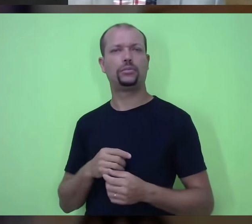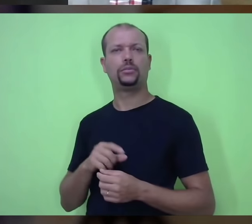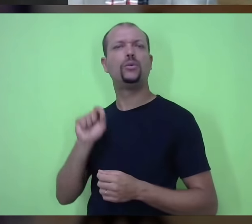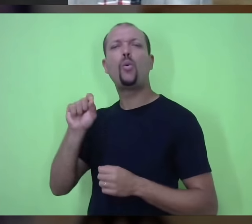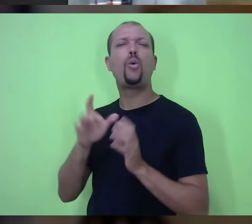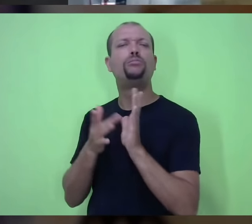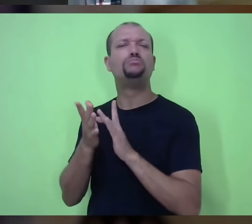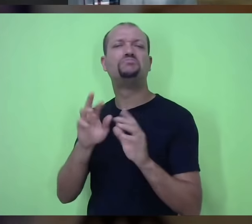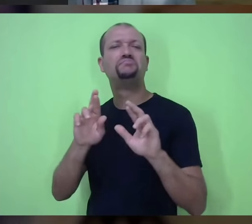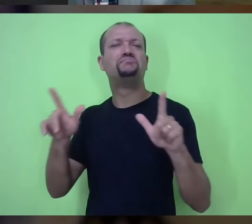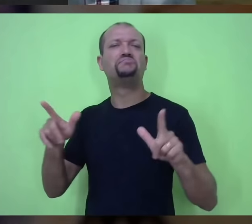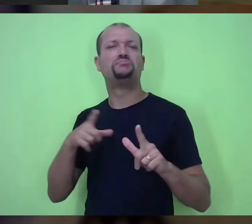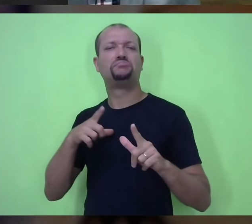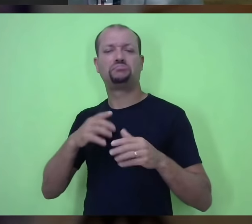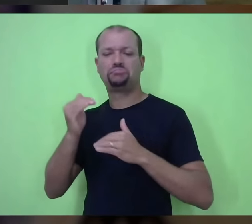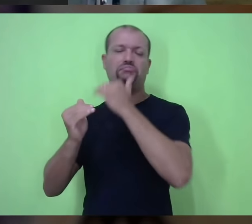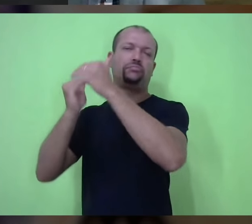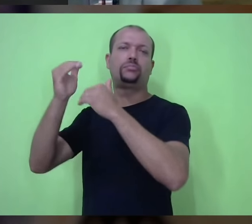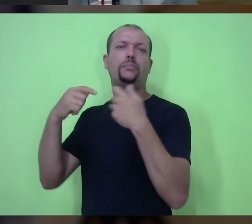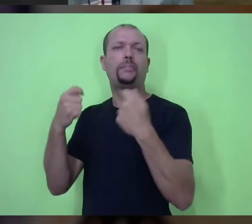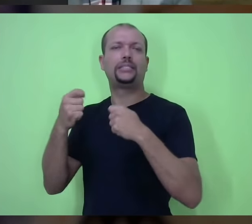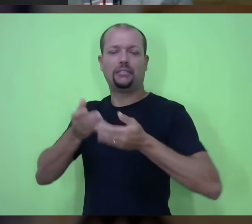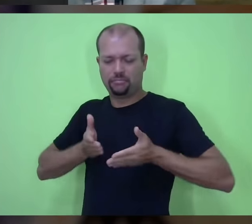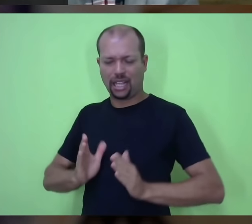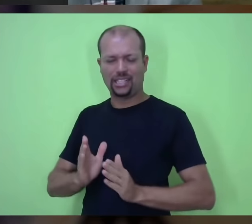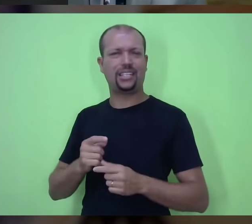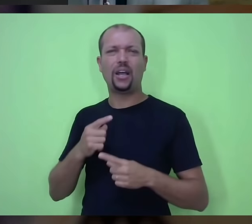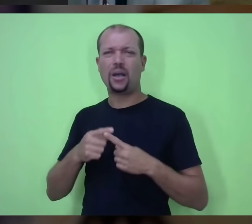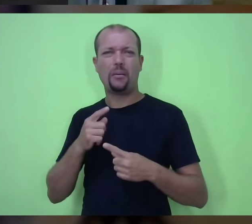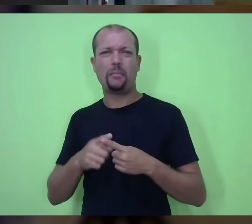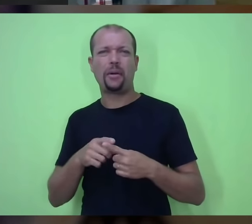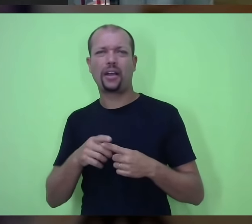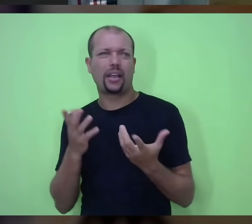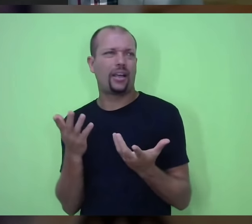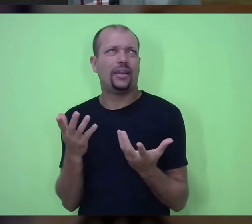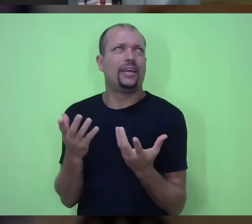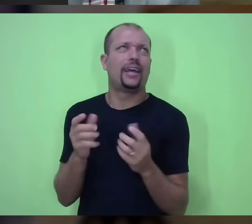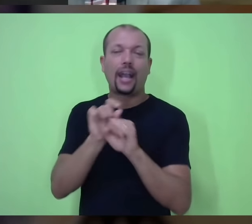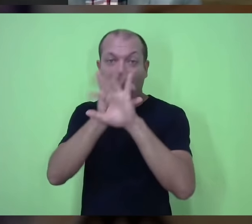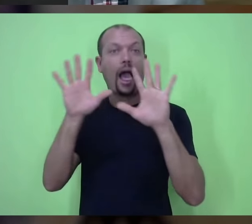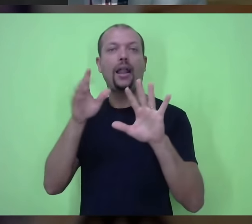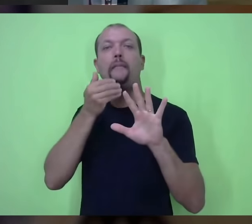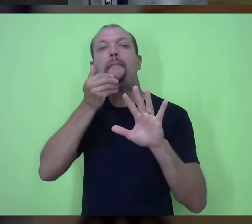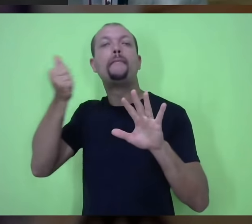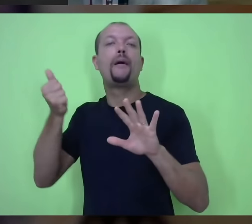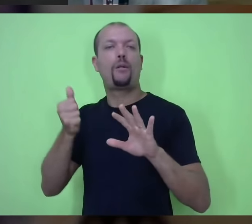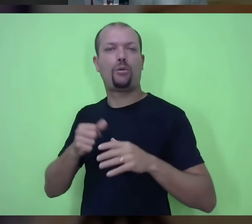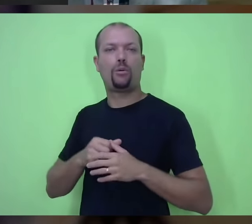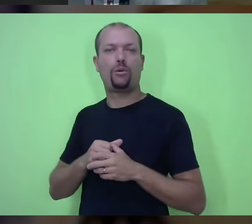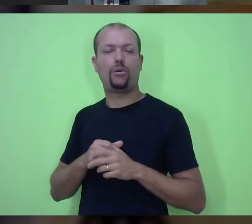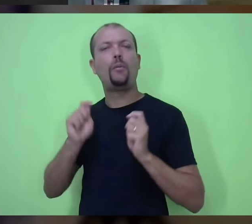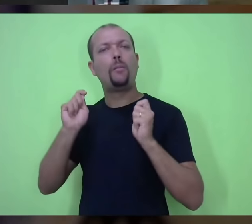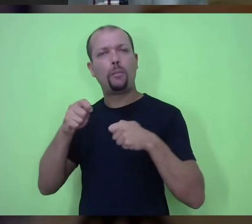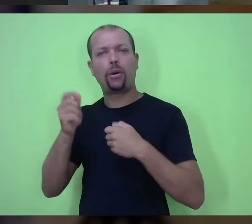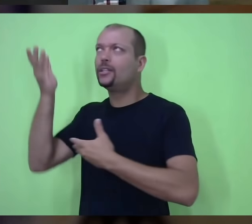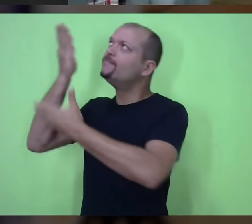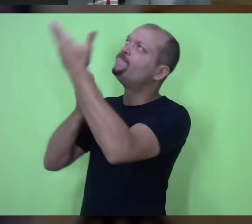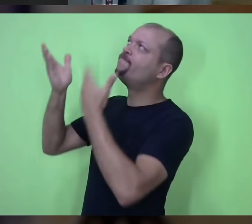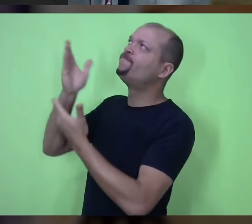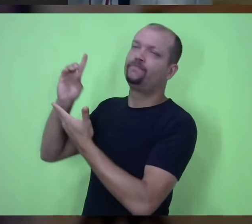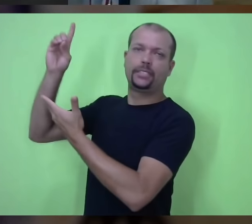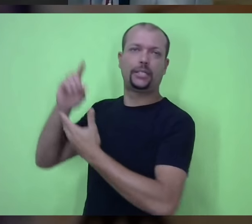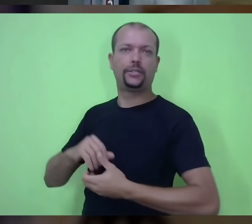tinha que receber de aperfeiçoamento ao se encarnar para exercer de maneira mais capaz ou